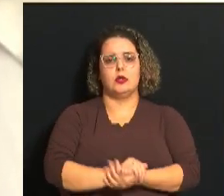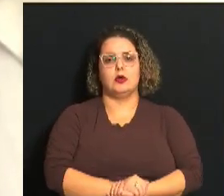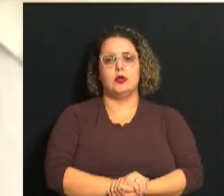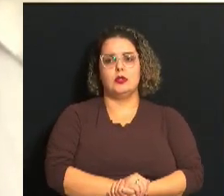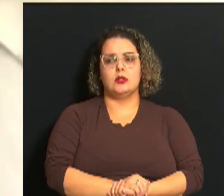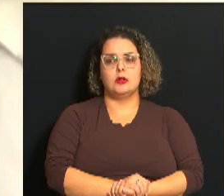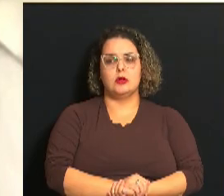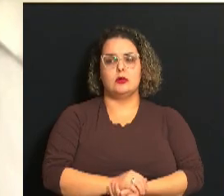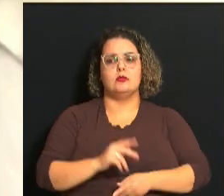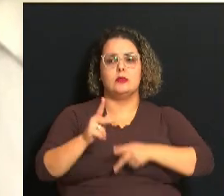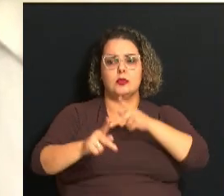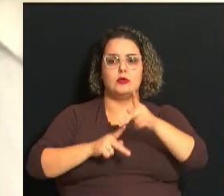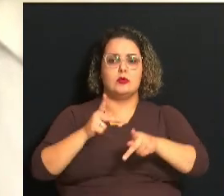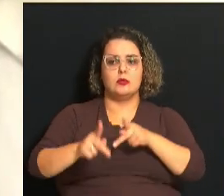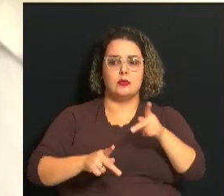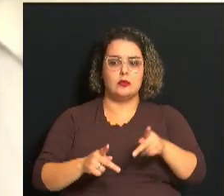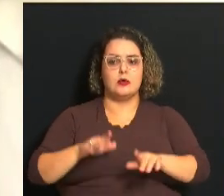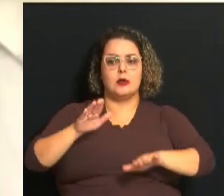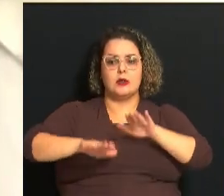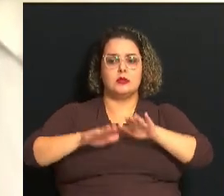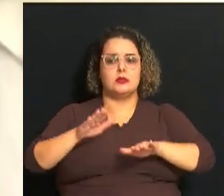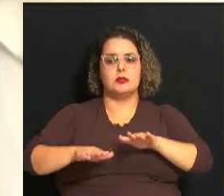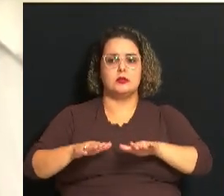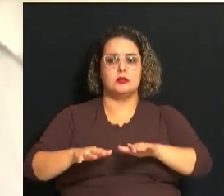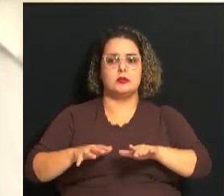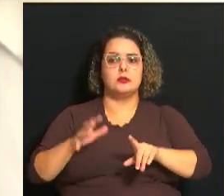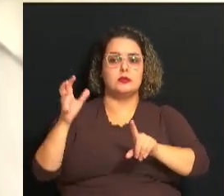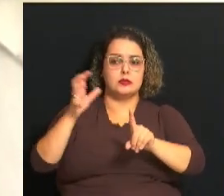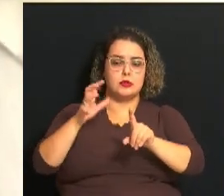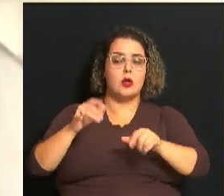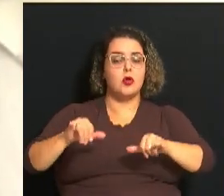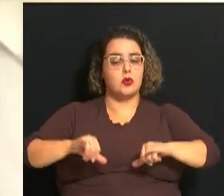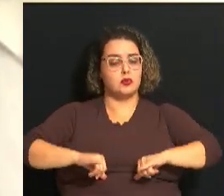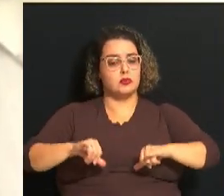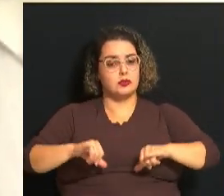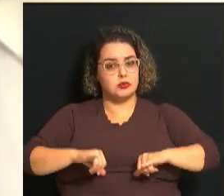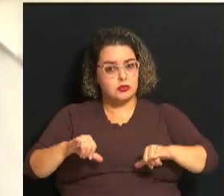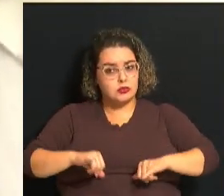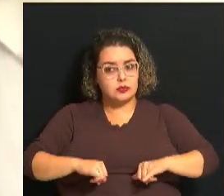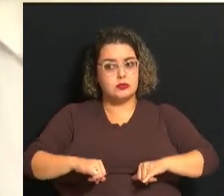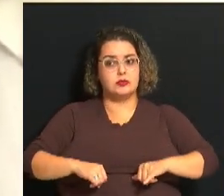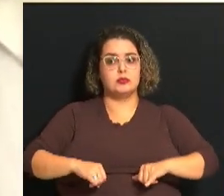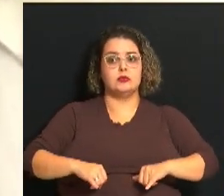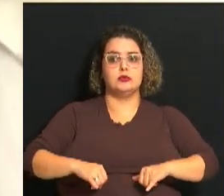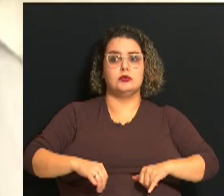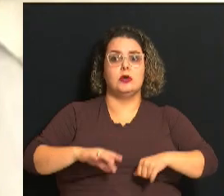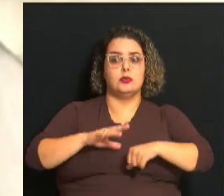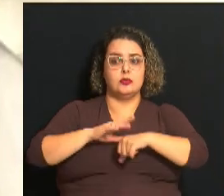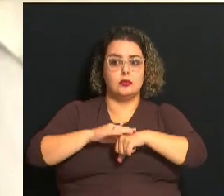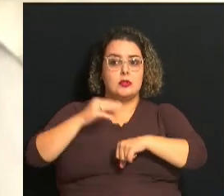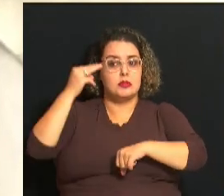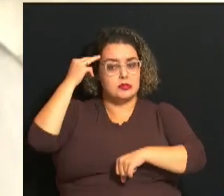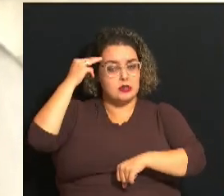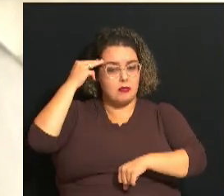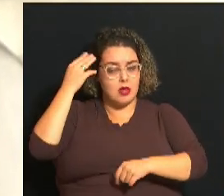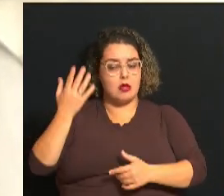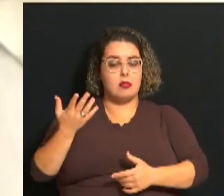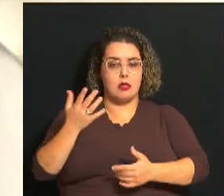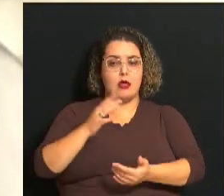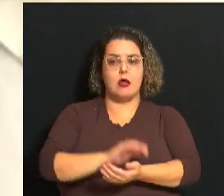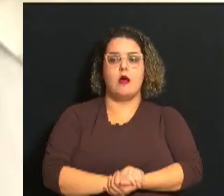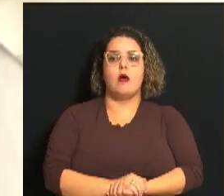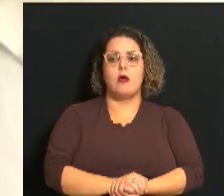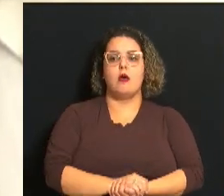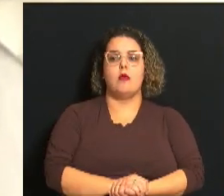população uma população muitas vezes que a cometido inclusive pela questão da doença mental Torres quer discutir esse tema a gente quer